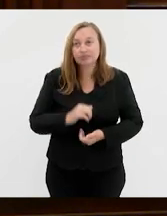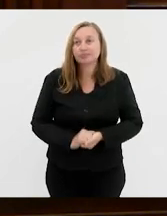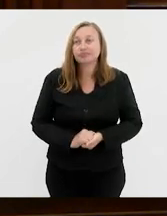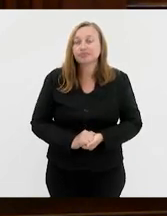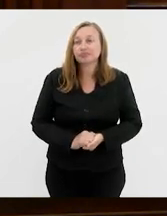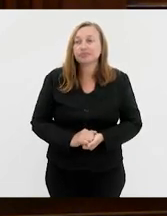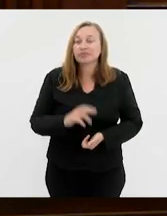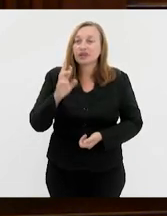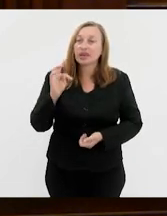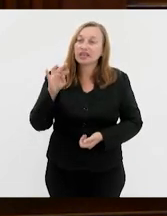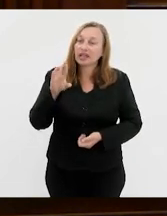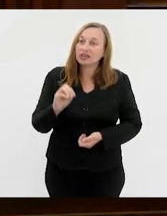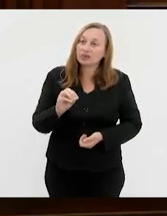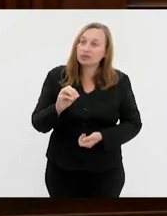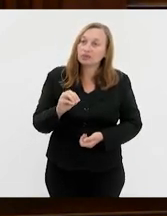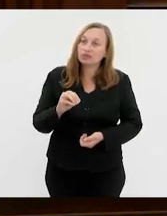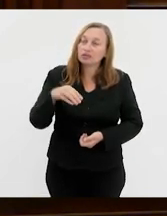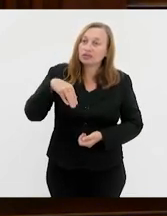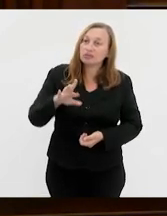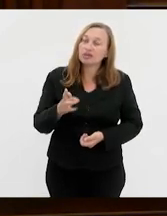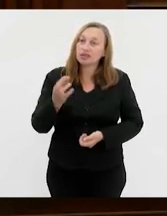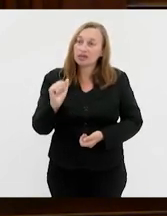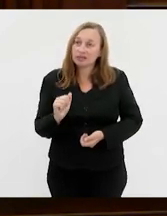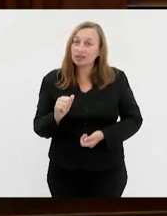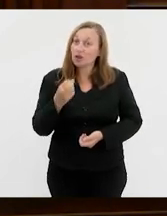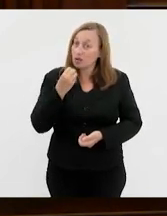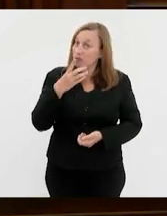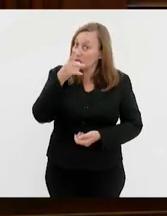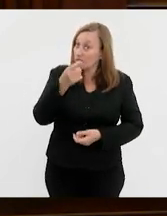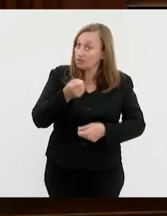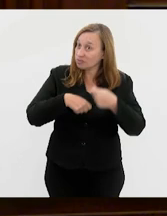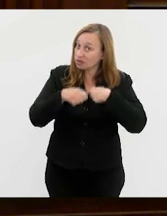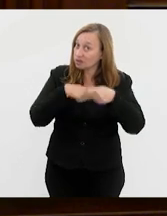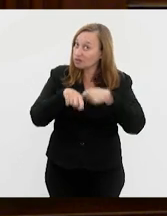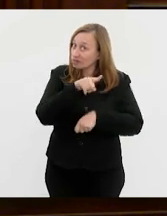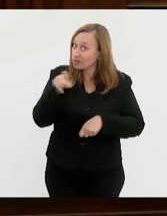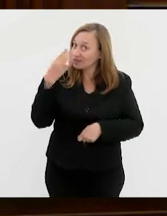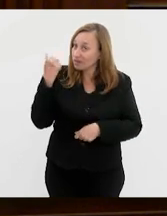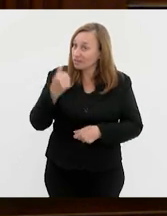Renato Miranda, um grande administrador, vocês sabem disso, né?